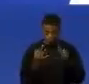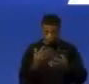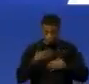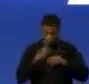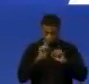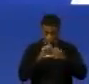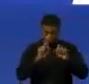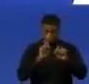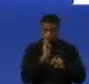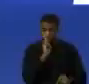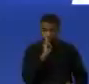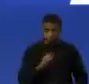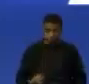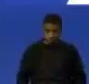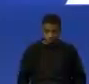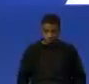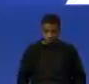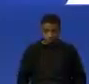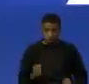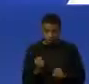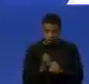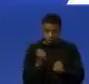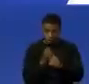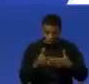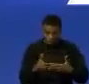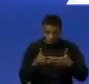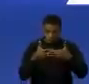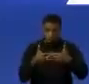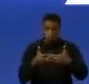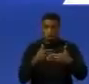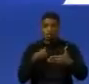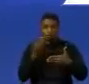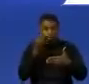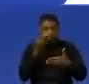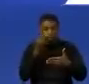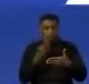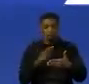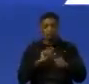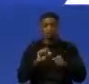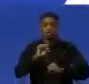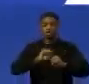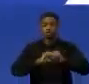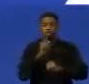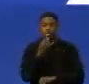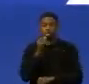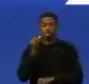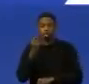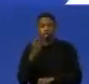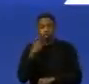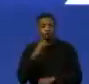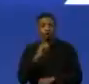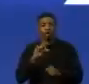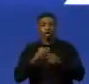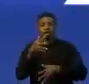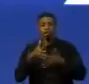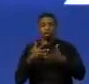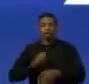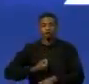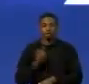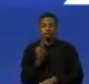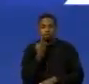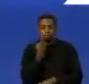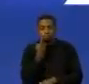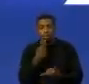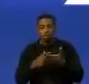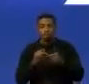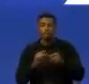bem clara o seguinte: as barragens constituem grandes obstáculos à piracema, migração reprodutiva dos peixes, reduzindo o